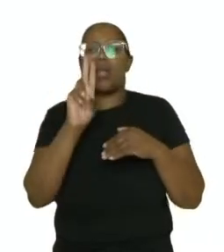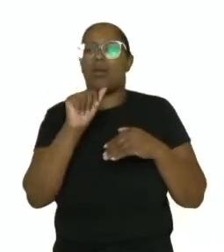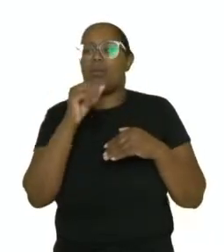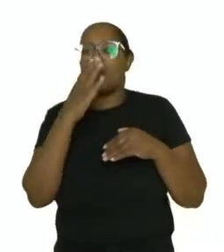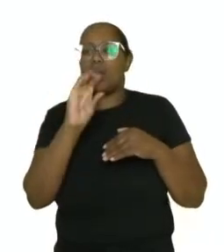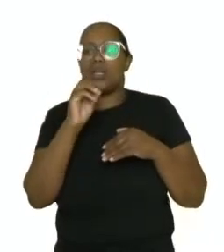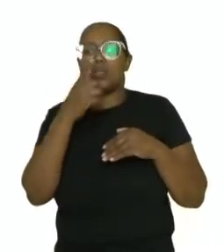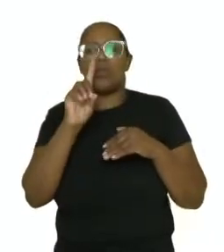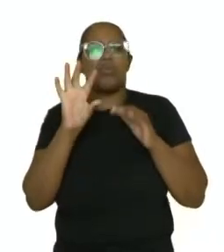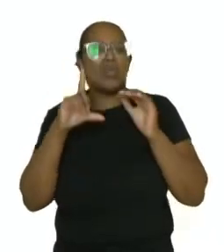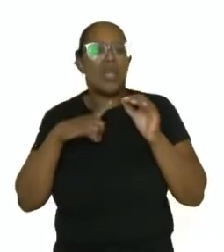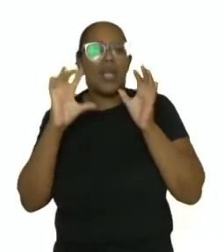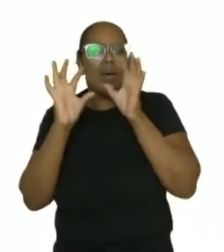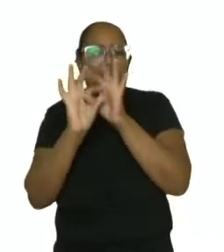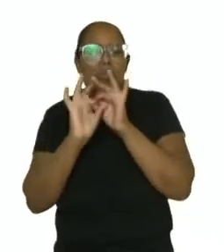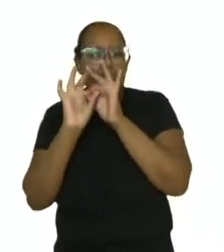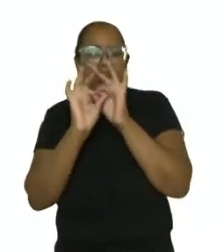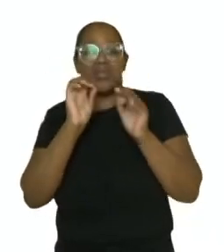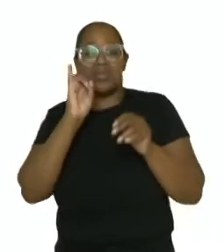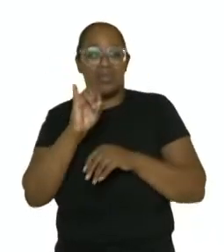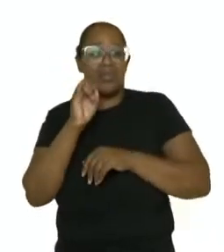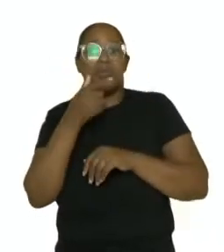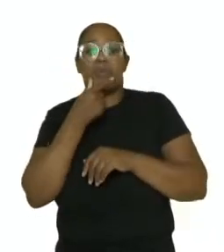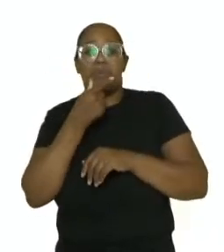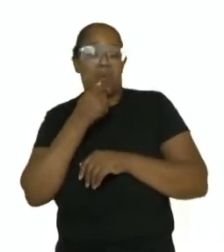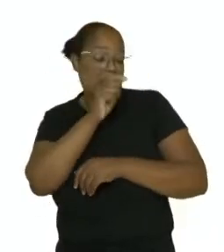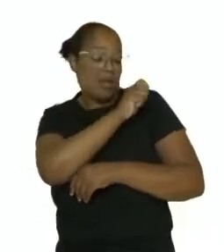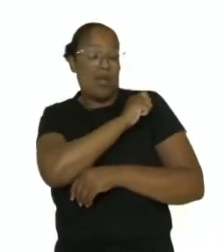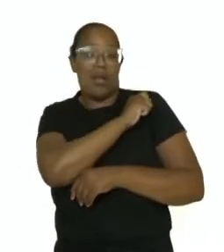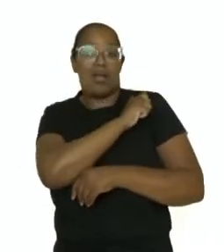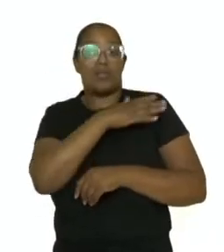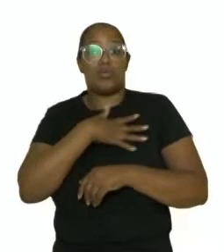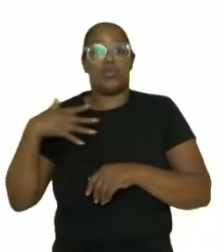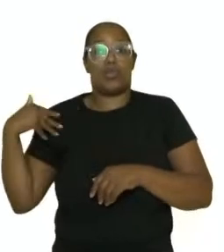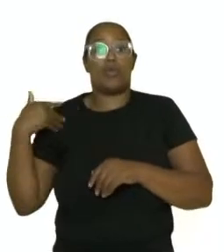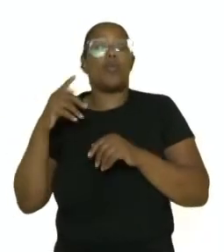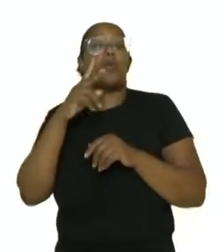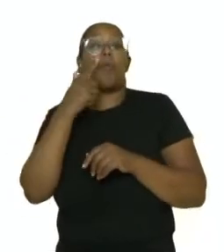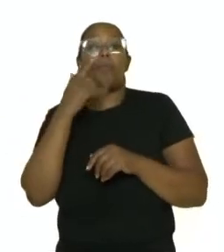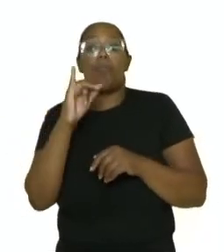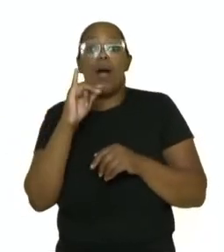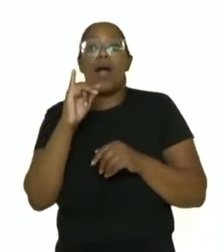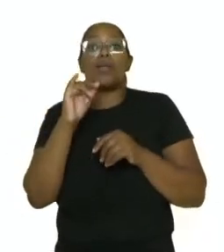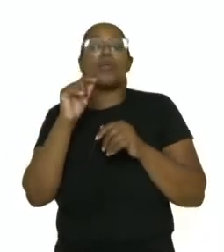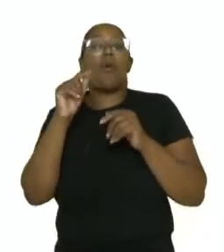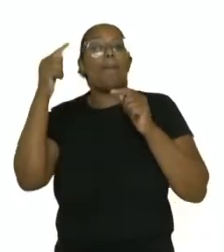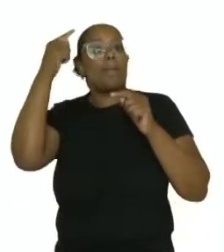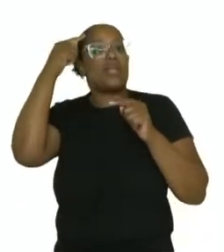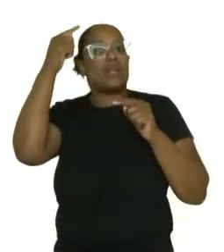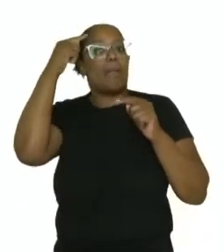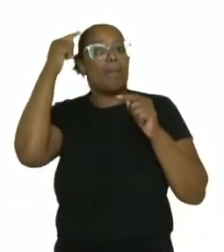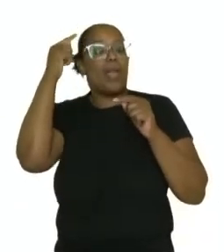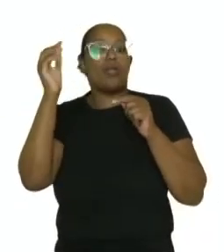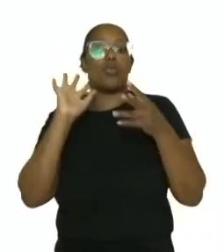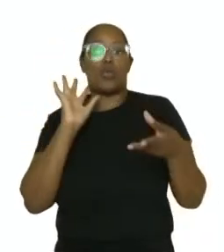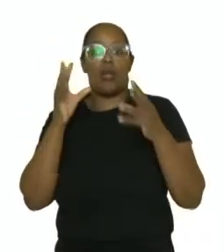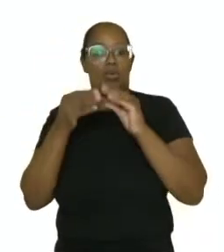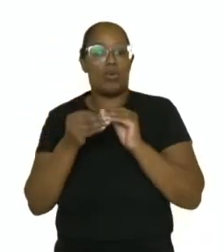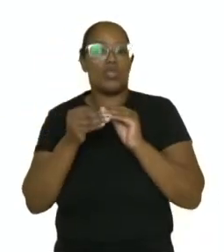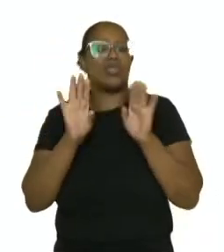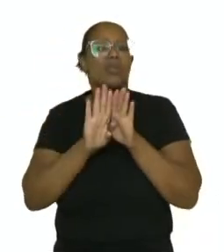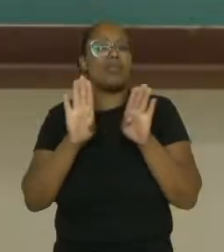modo relacionam-se. Se Aristóteles foi o pai do pensamento lógico, o alemão Frege foi o fundador da moderna